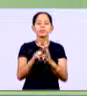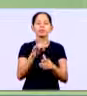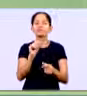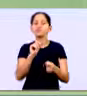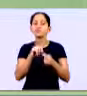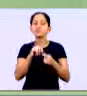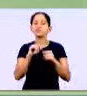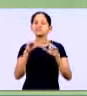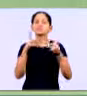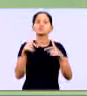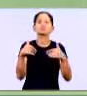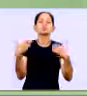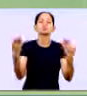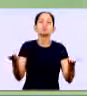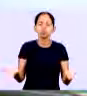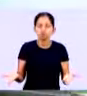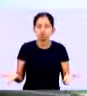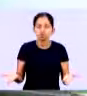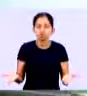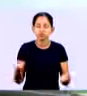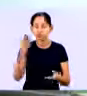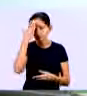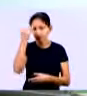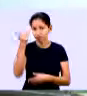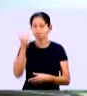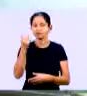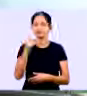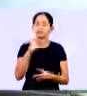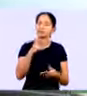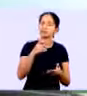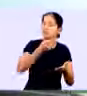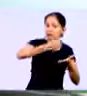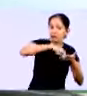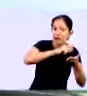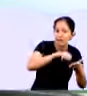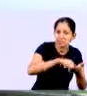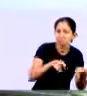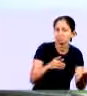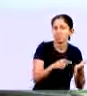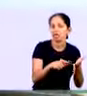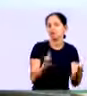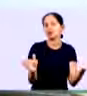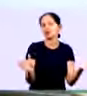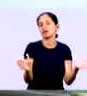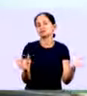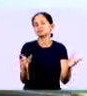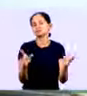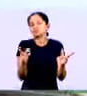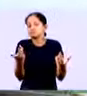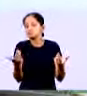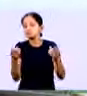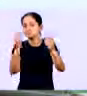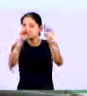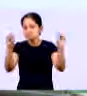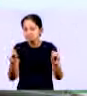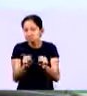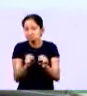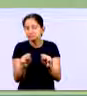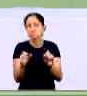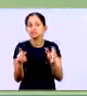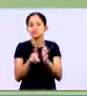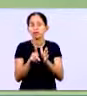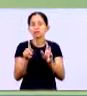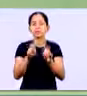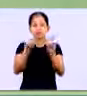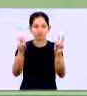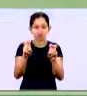vou fazer esse registro? Eu vou fazer esse registro num caderno, no Excel, num programa próprio. Então são as várias formas. É importante que